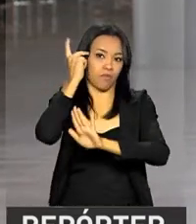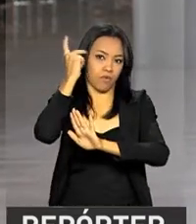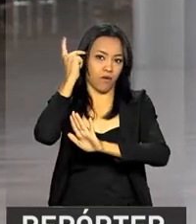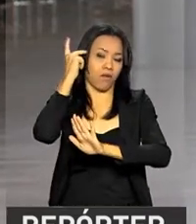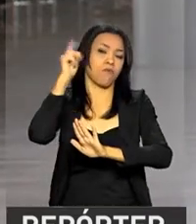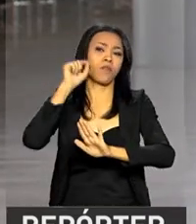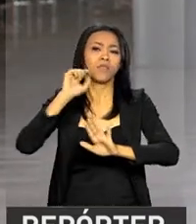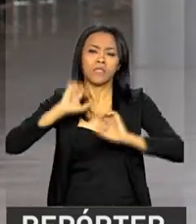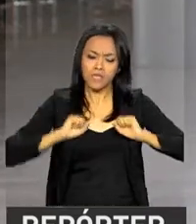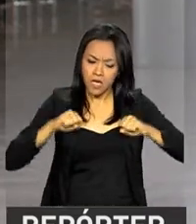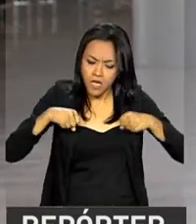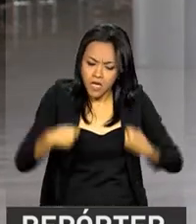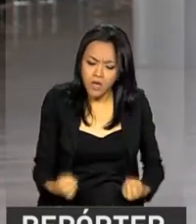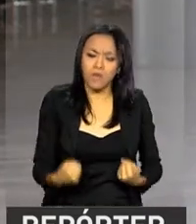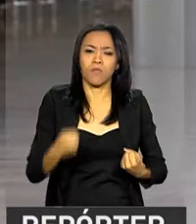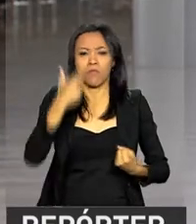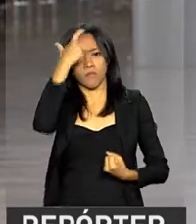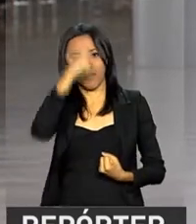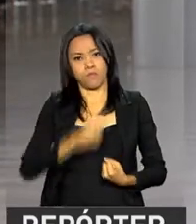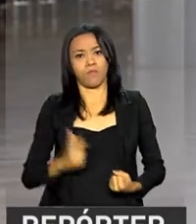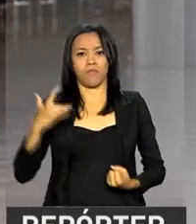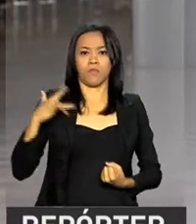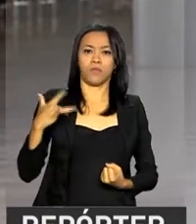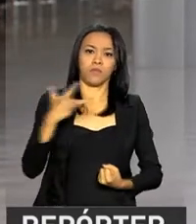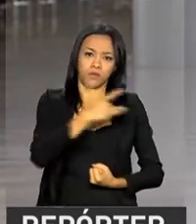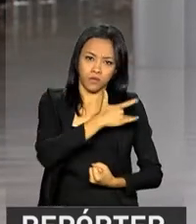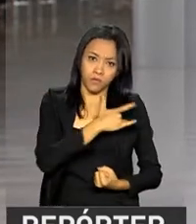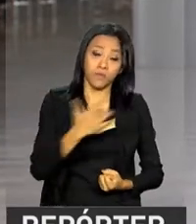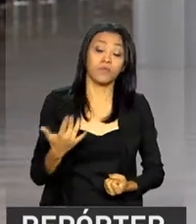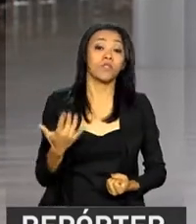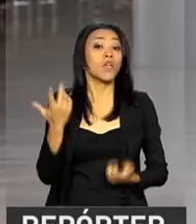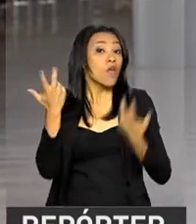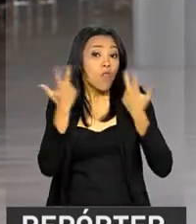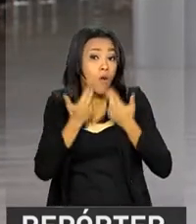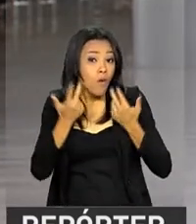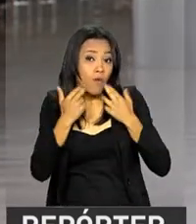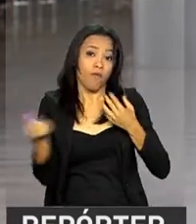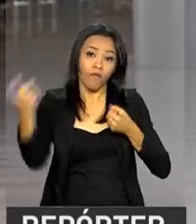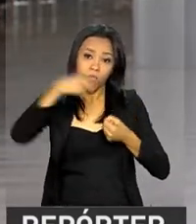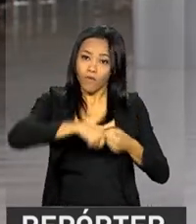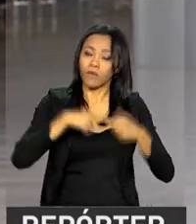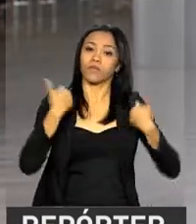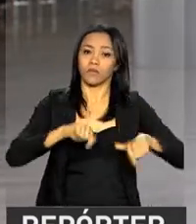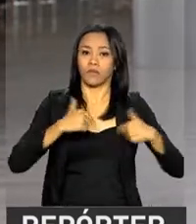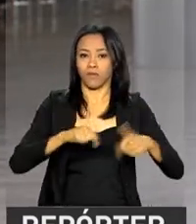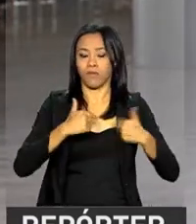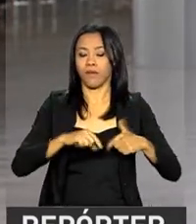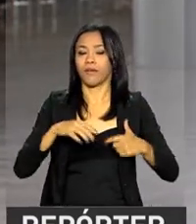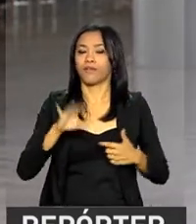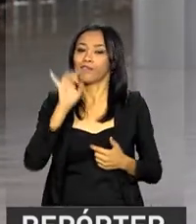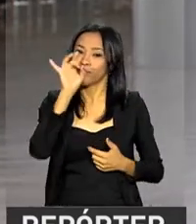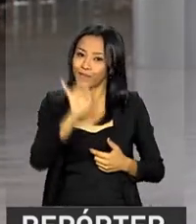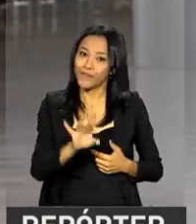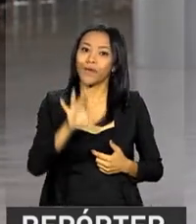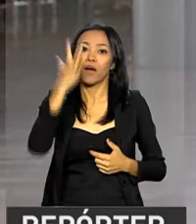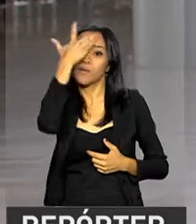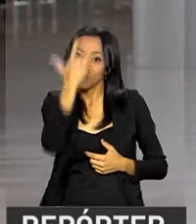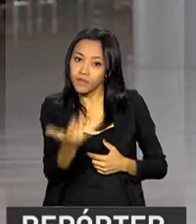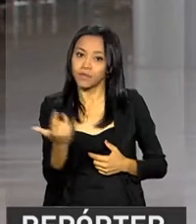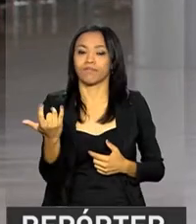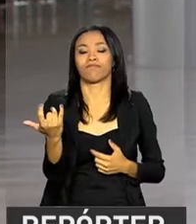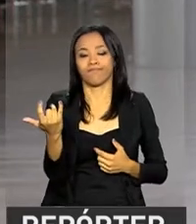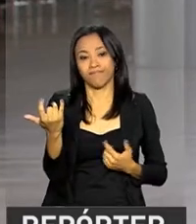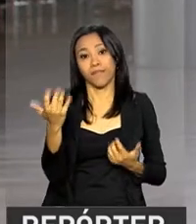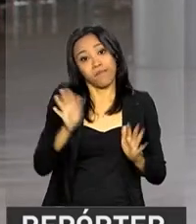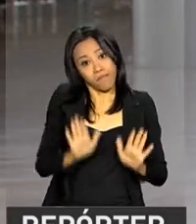recupera de um tratamento médico. As atividades normais só devem ser retomadas a partir de amanhã.